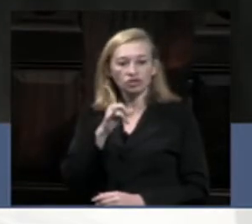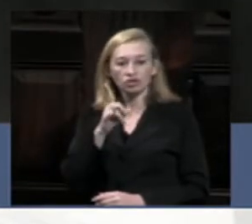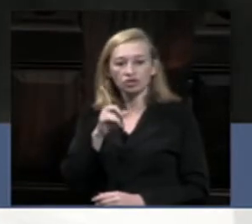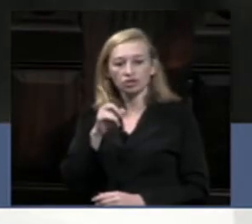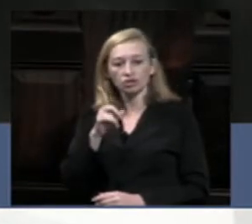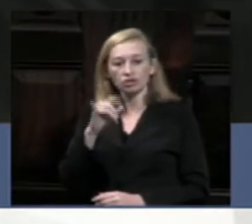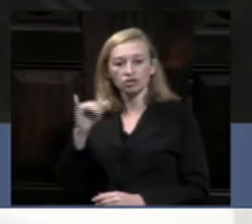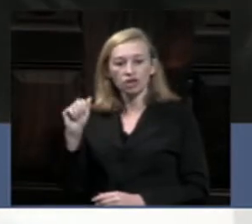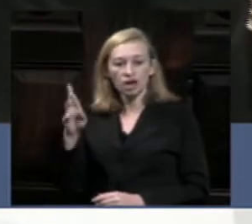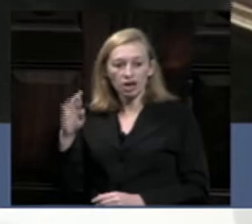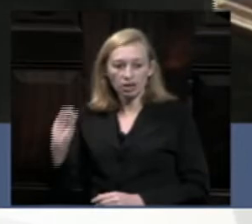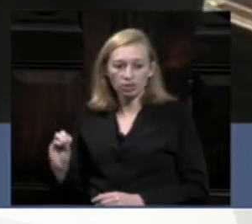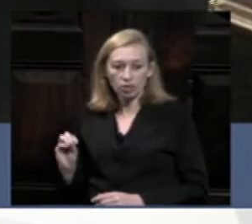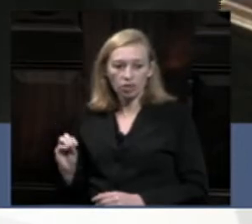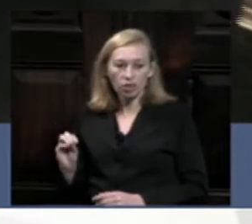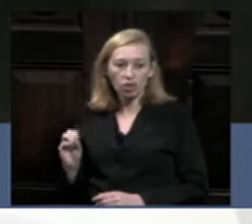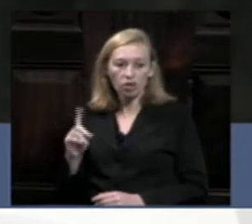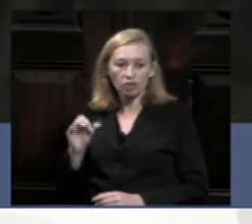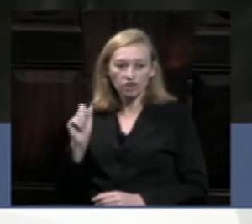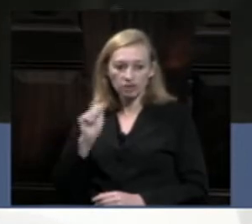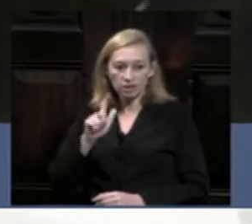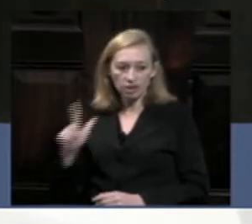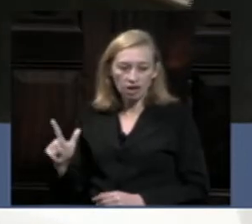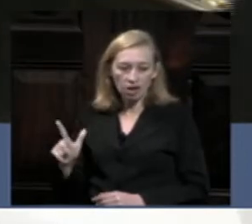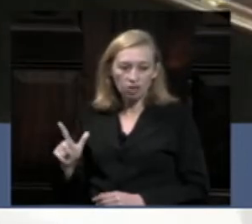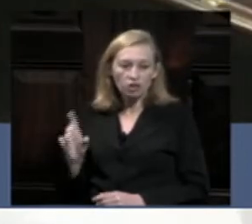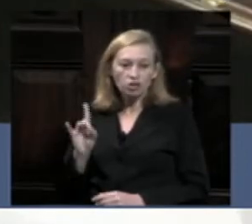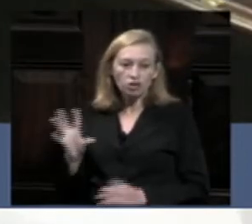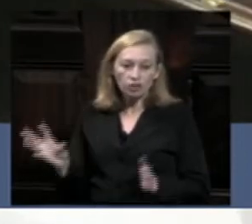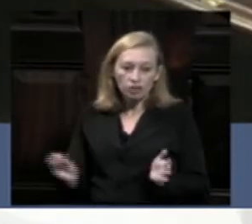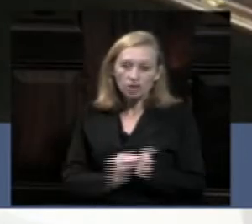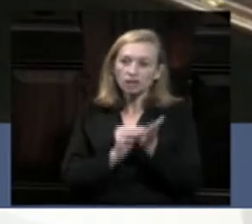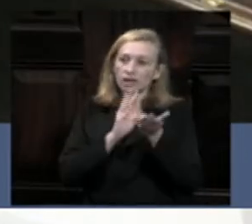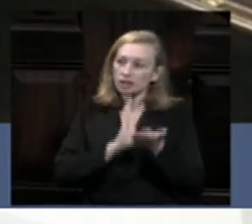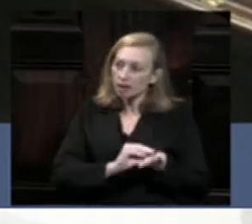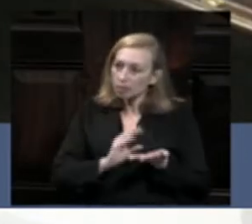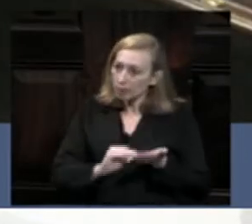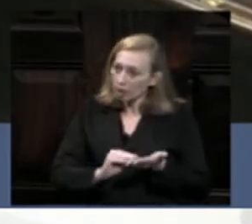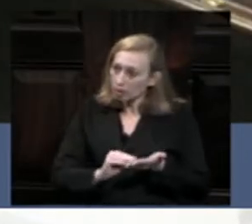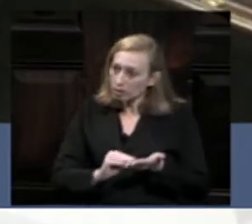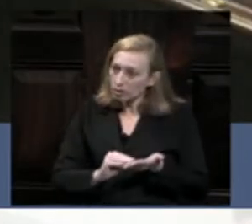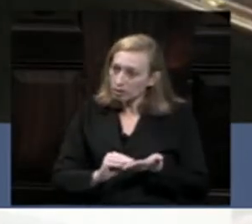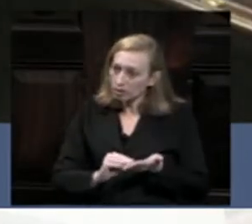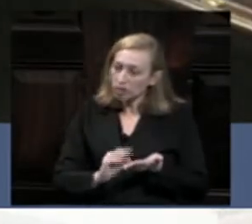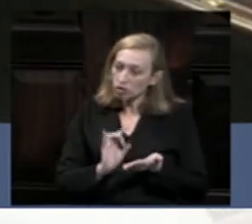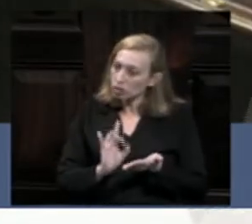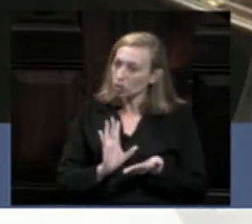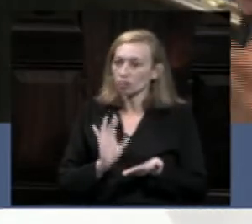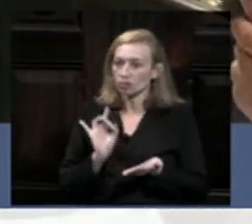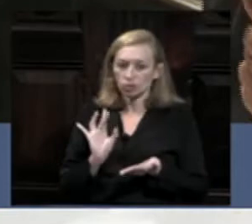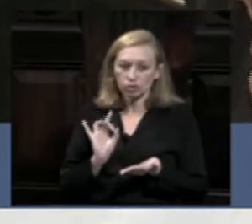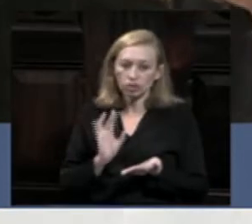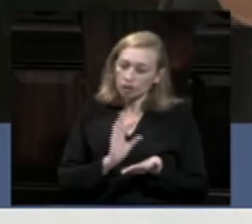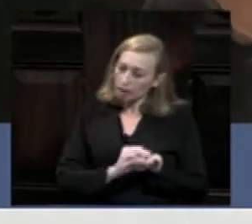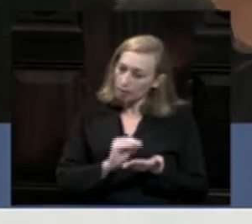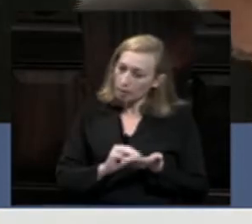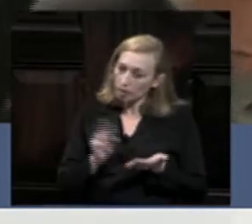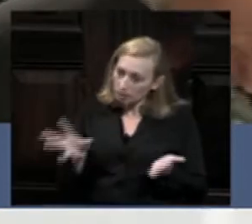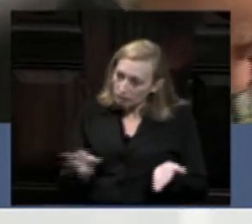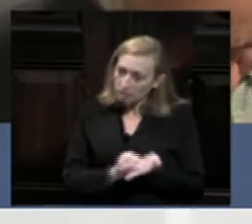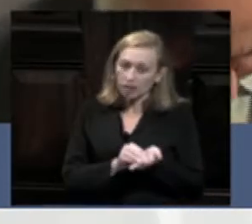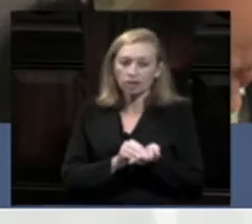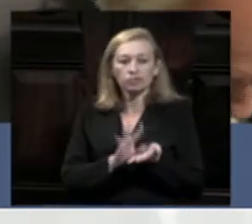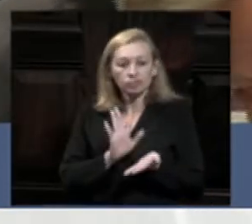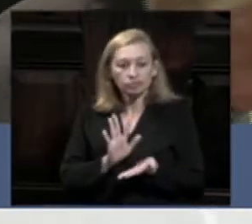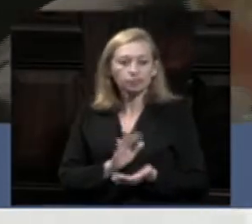está publicado, só não saiu na pauta. Então é só uma correção de pauta, porque na base já está